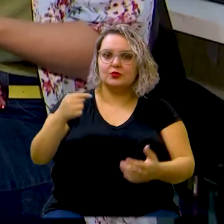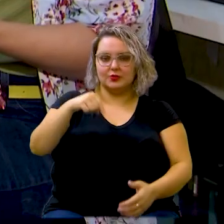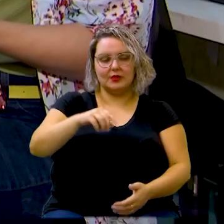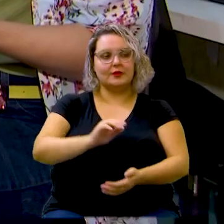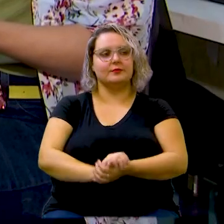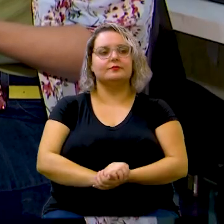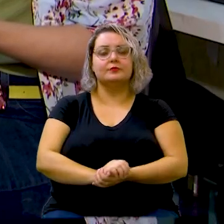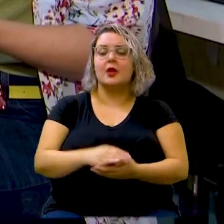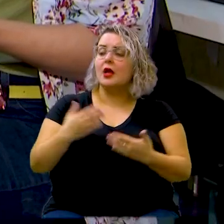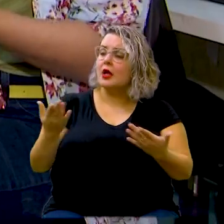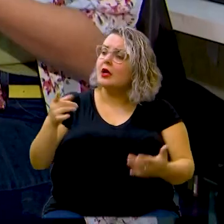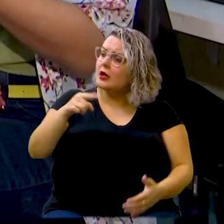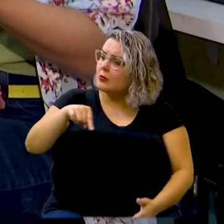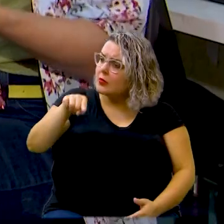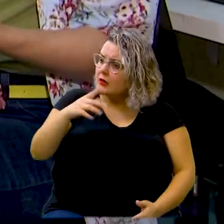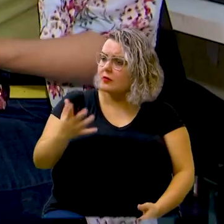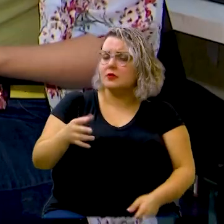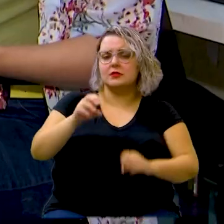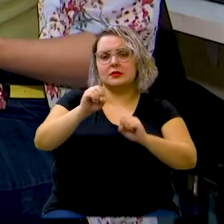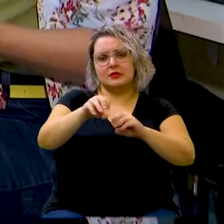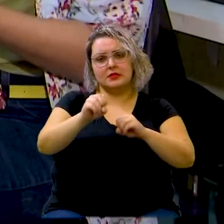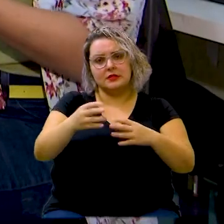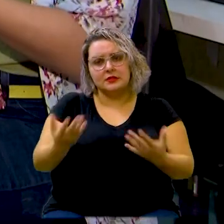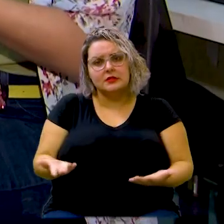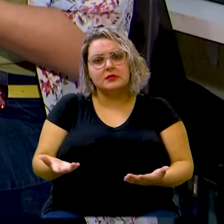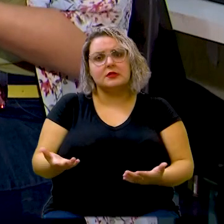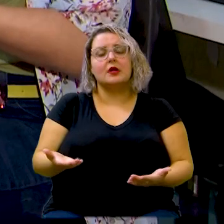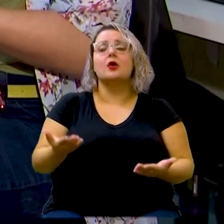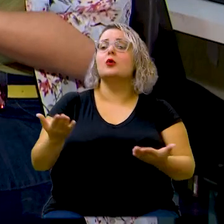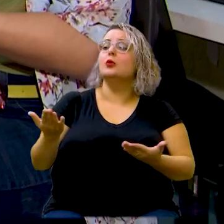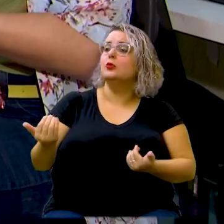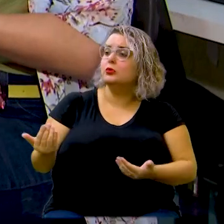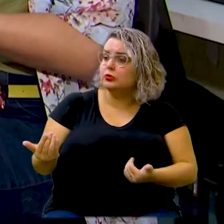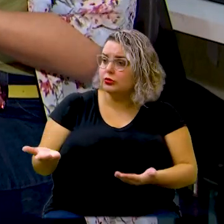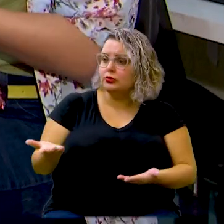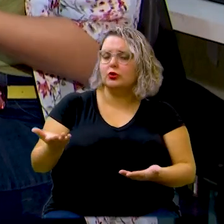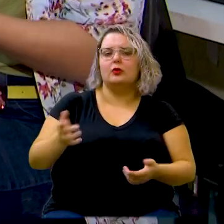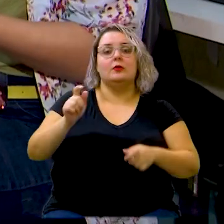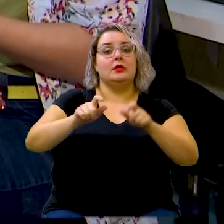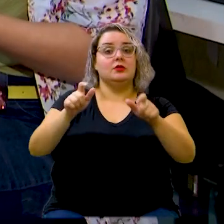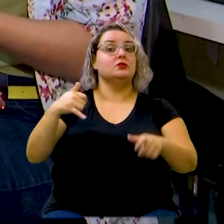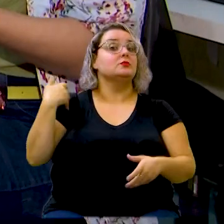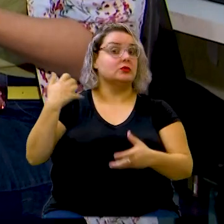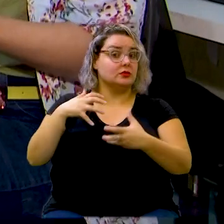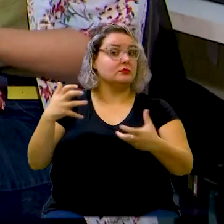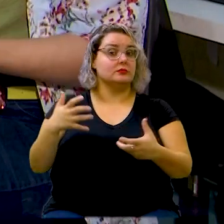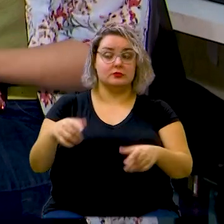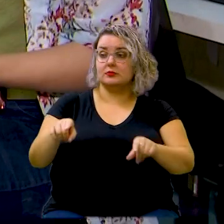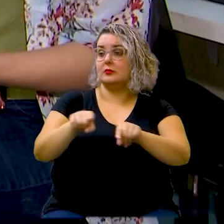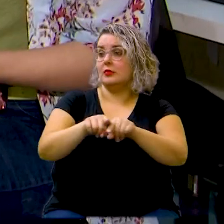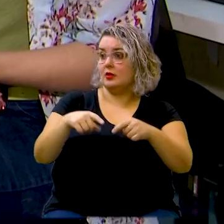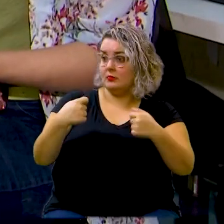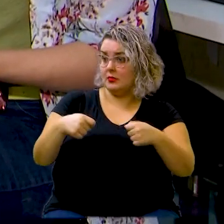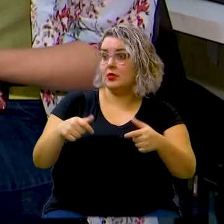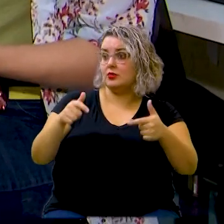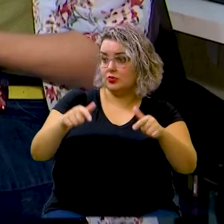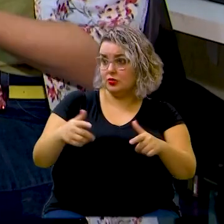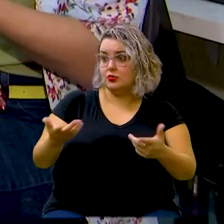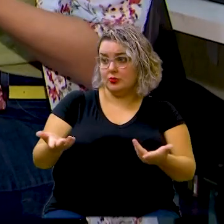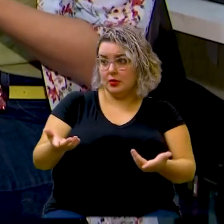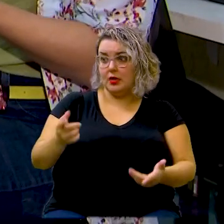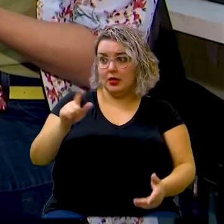Para vocês ensinarem esses jovens, as pessoas mais velhas, também vocês precisam de um espaço,